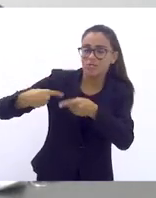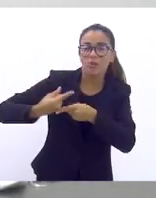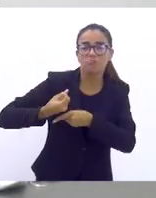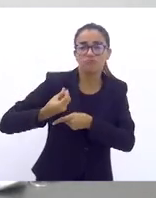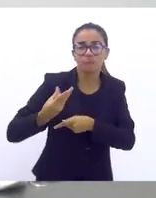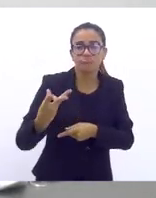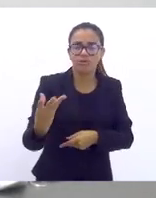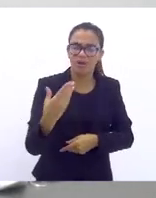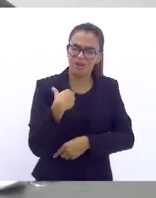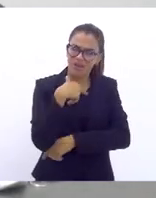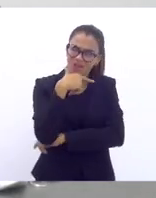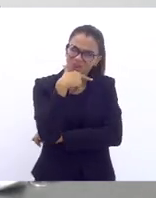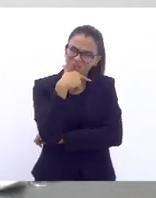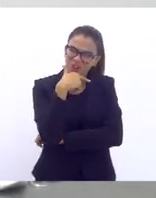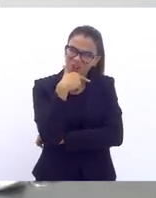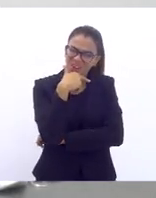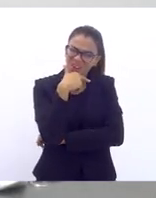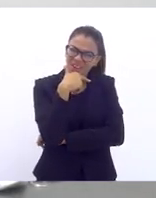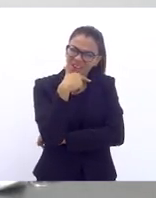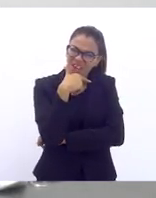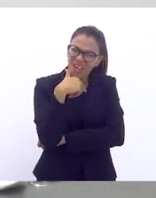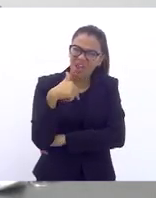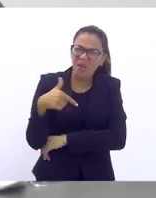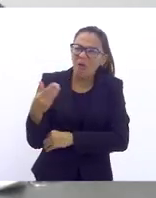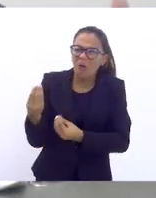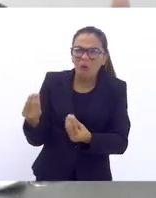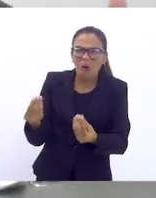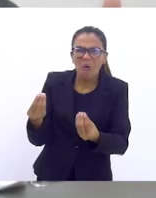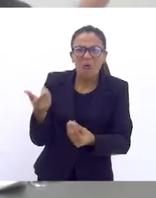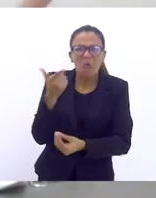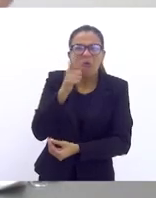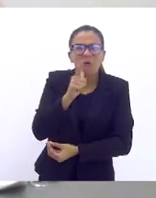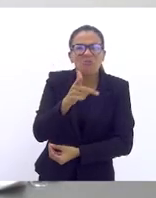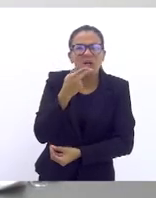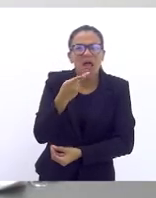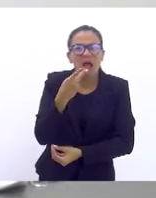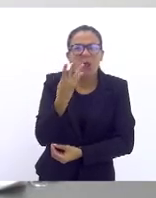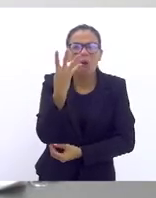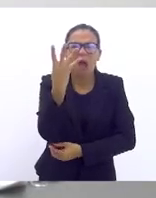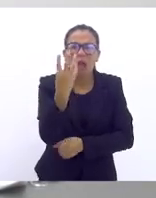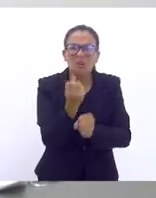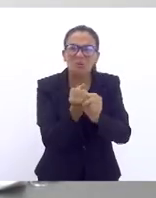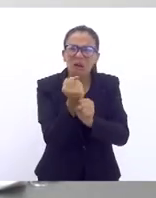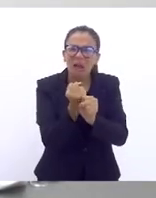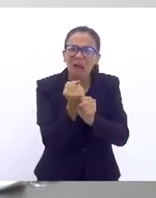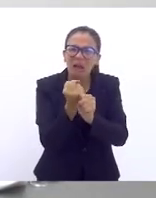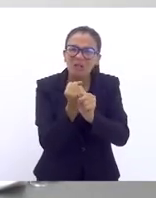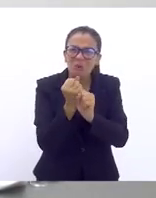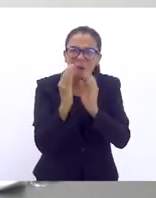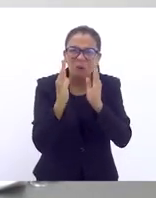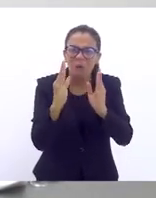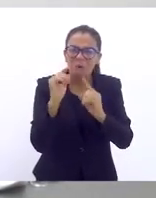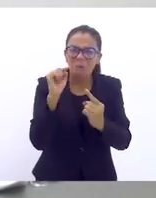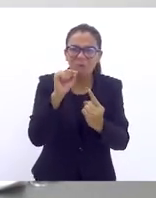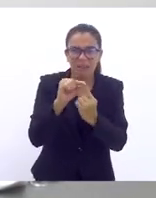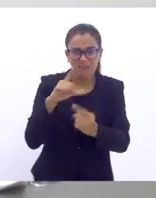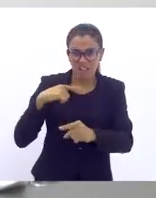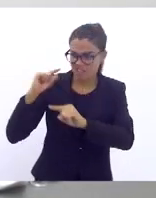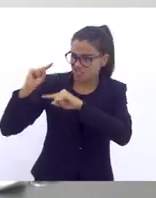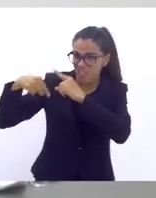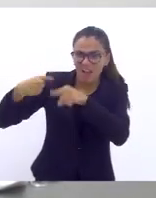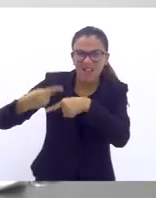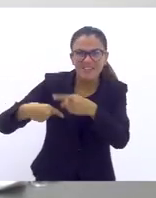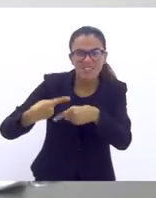aí eu fico olhando aqui eu não consigo falar numa meta de um quadrênio Claro então você pode ter metas intergeracionais